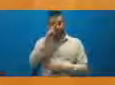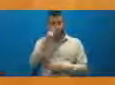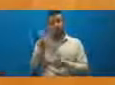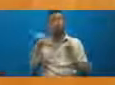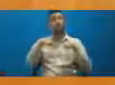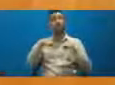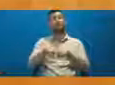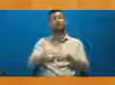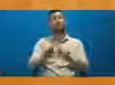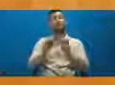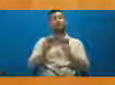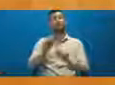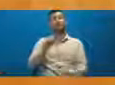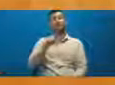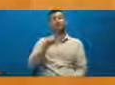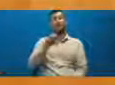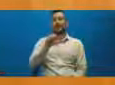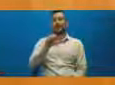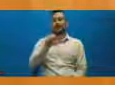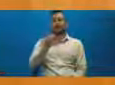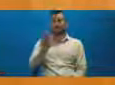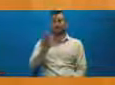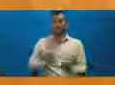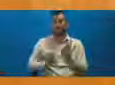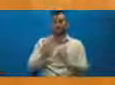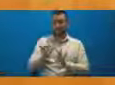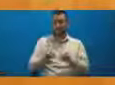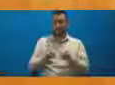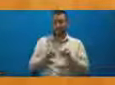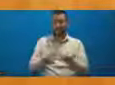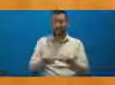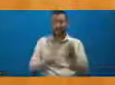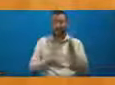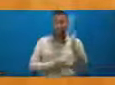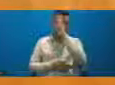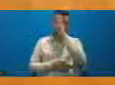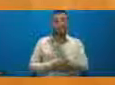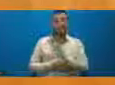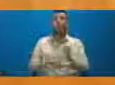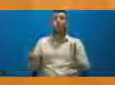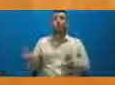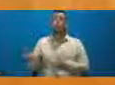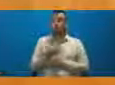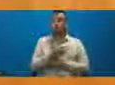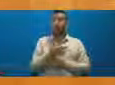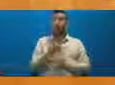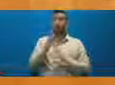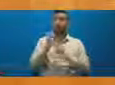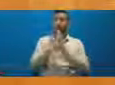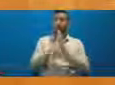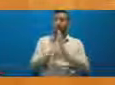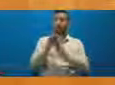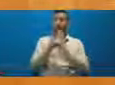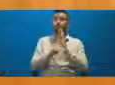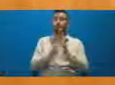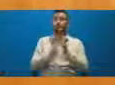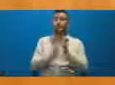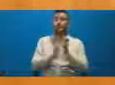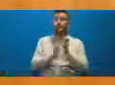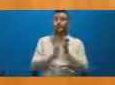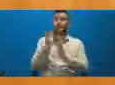o PSB Se prepara para oferecer ao Brasil um novo programa partidário um projeto de país